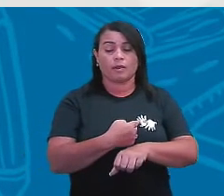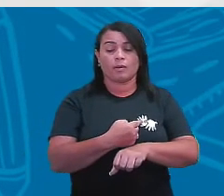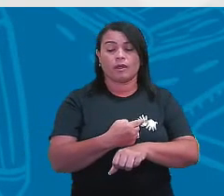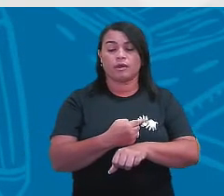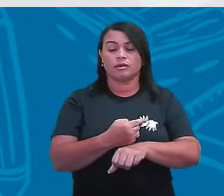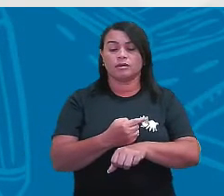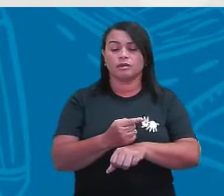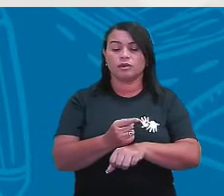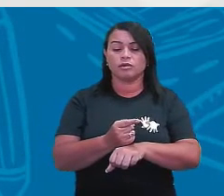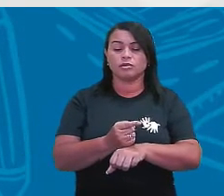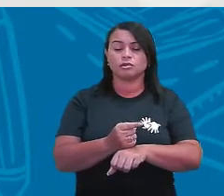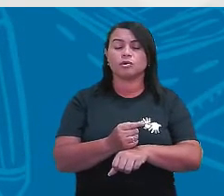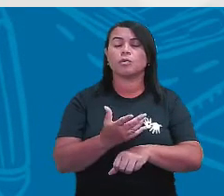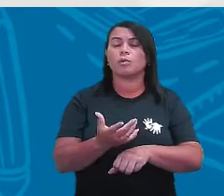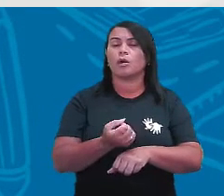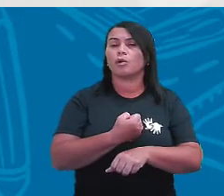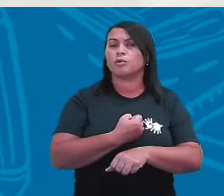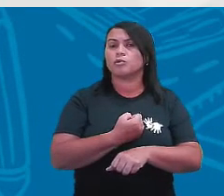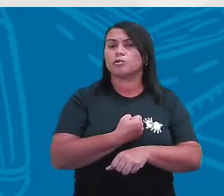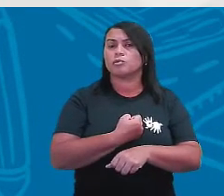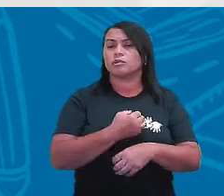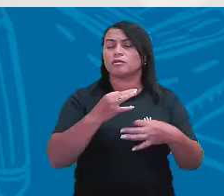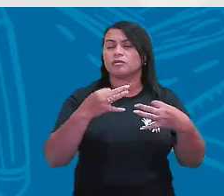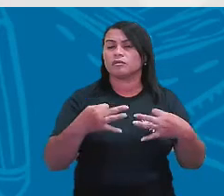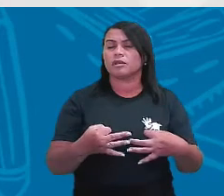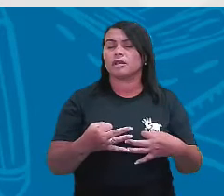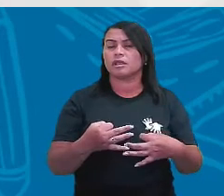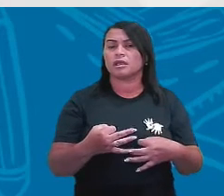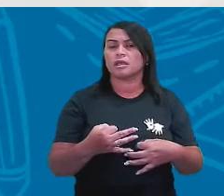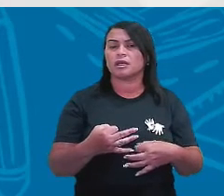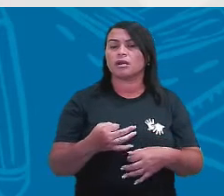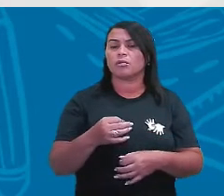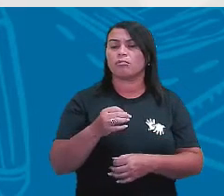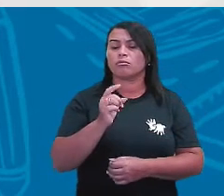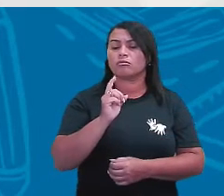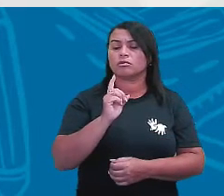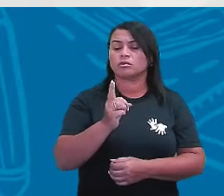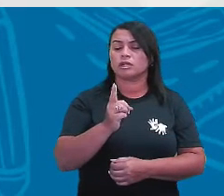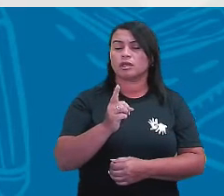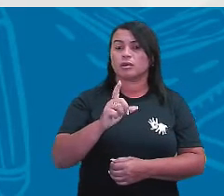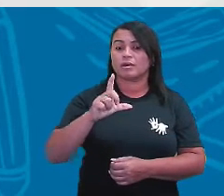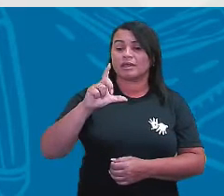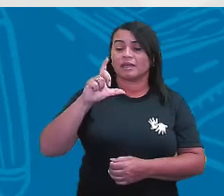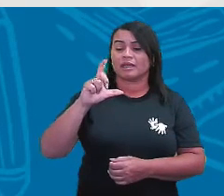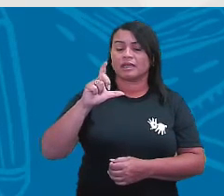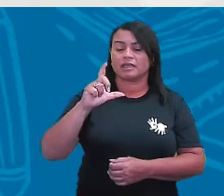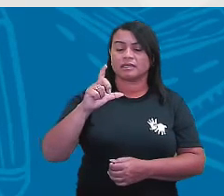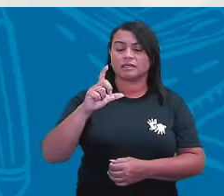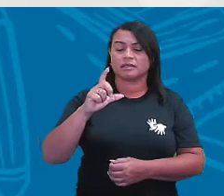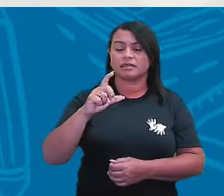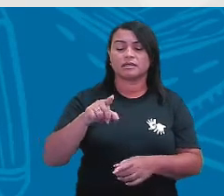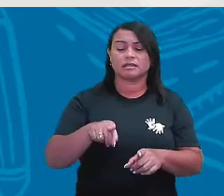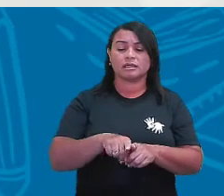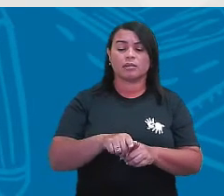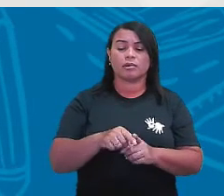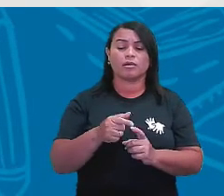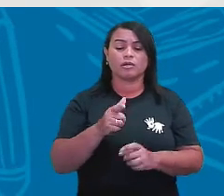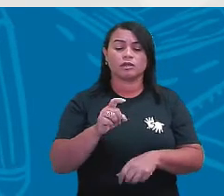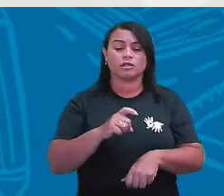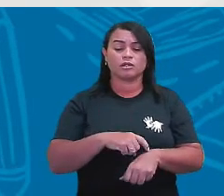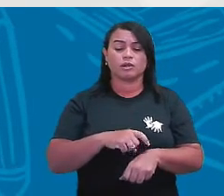fica o ponteiro grande exatamente quando está batendo 9 horas? E nas demais horas exatas?